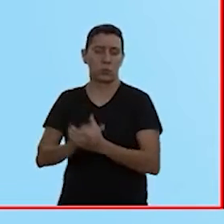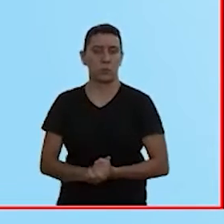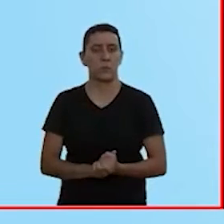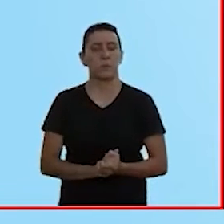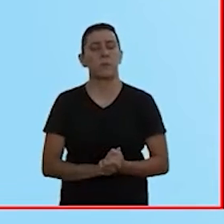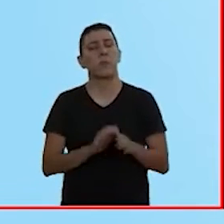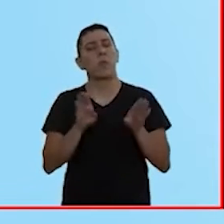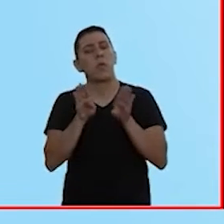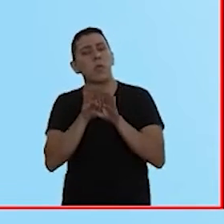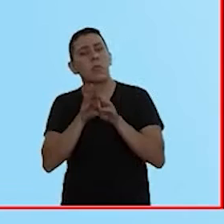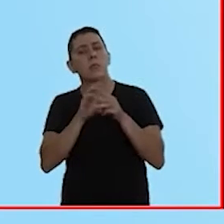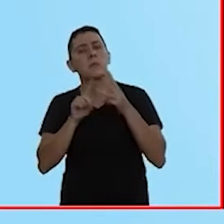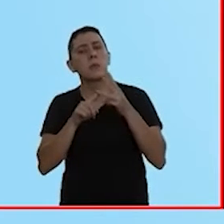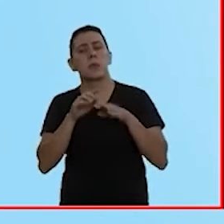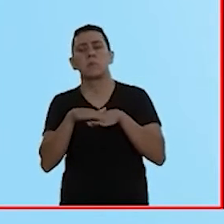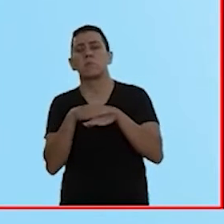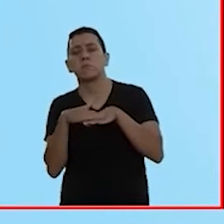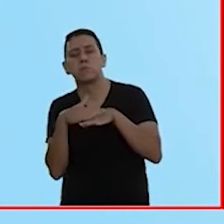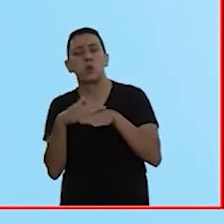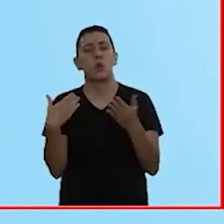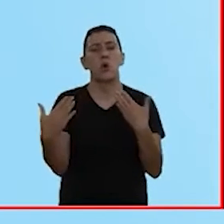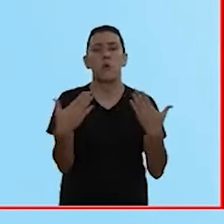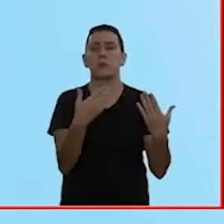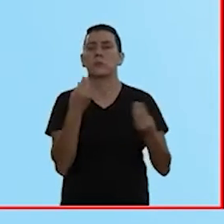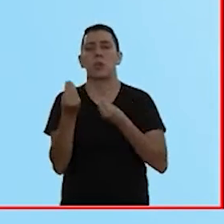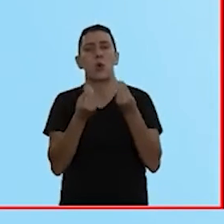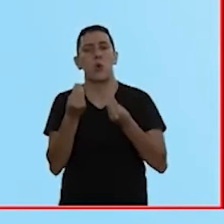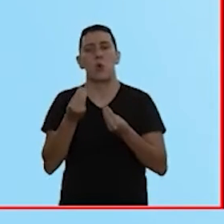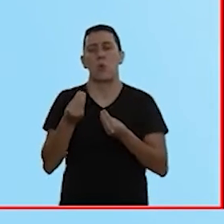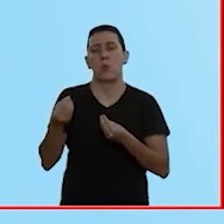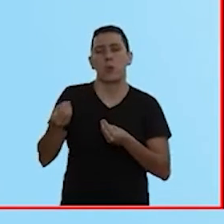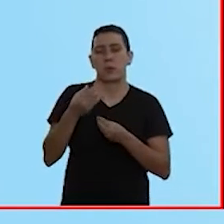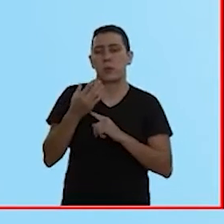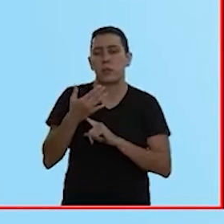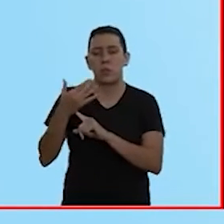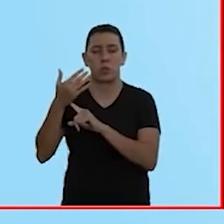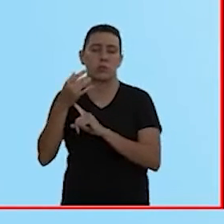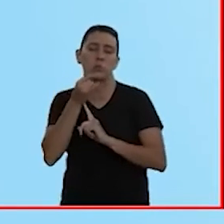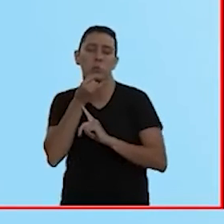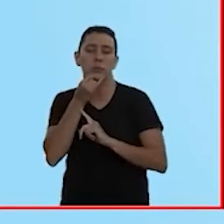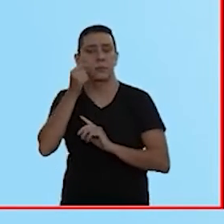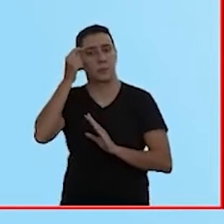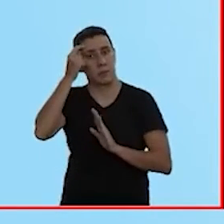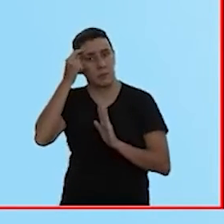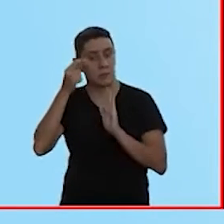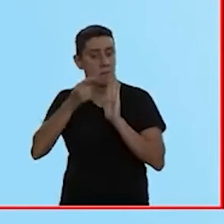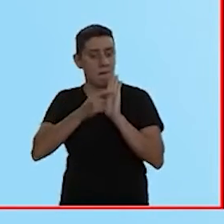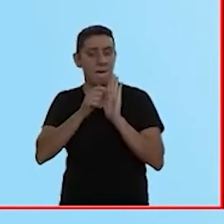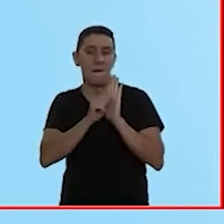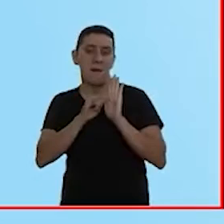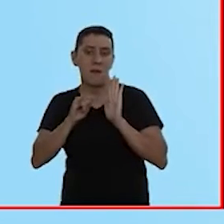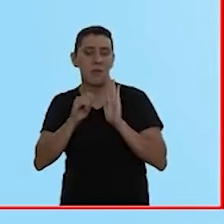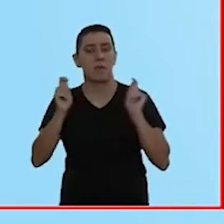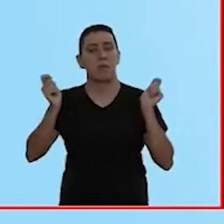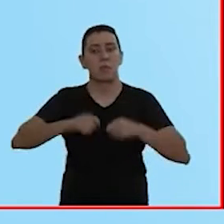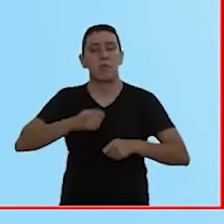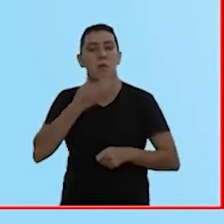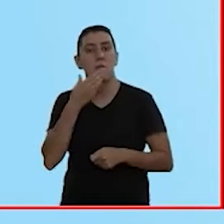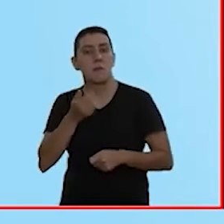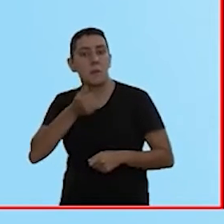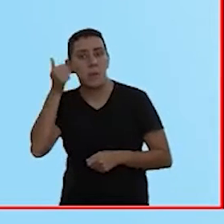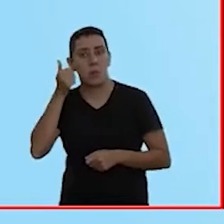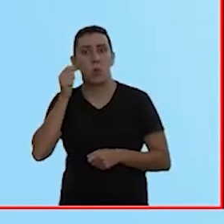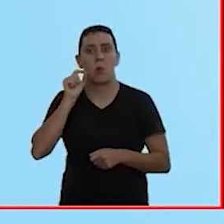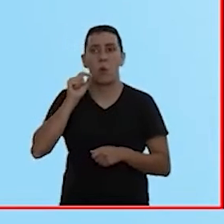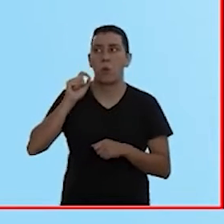conversar um pouco com você e sobre como as novas tecnologias a inteligência artificial pode melhorar e tornar